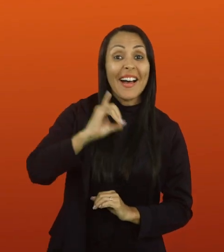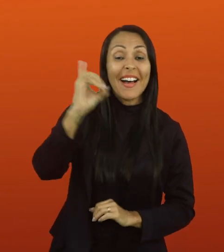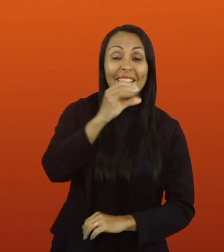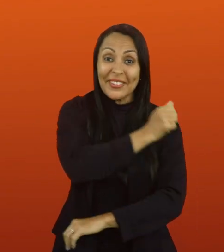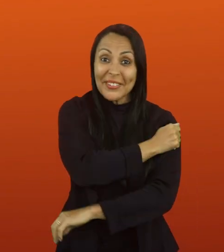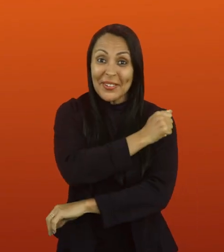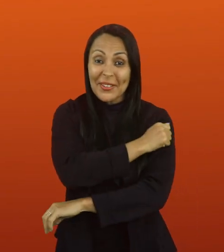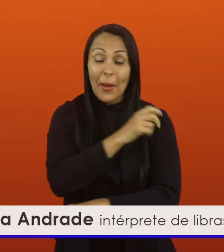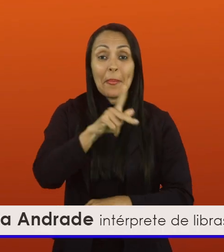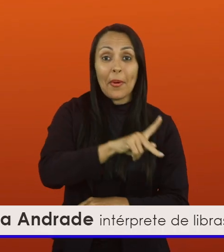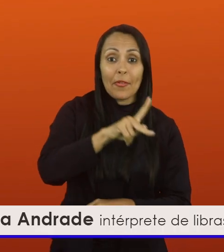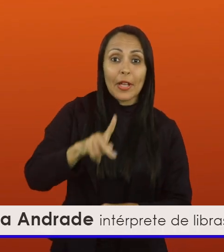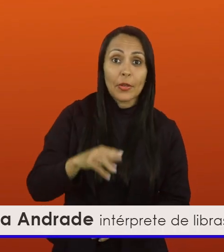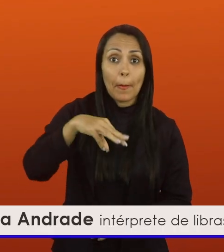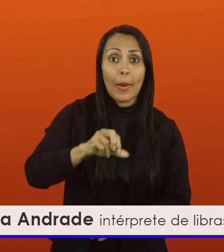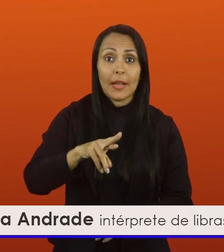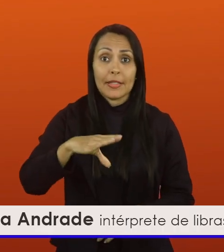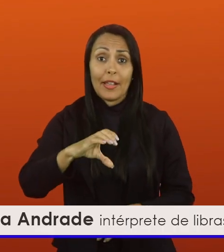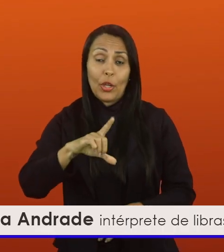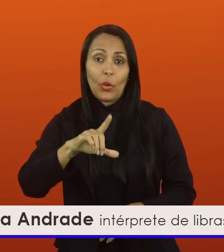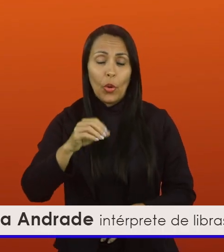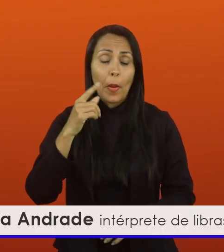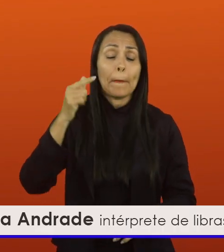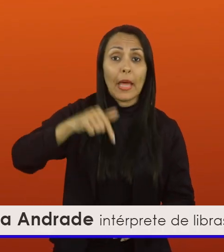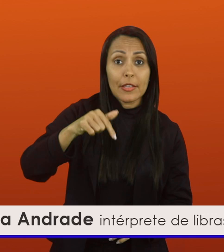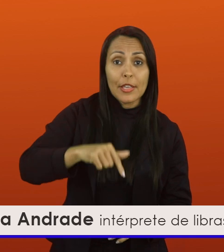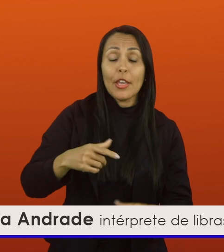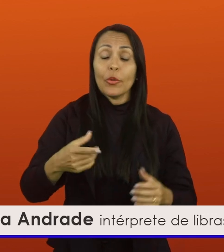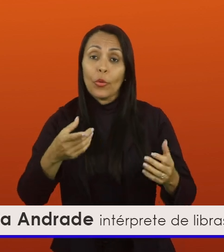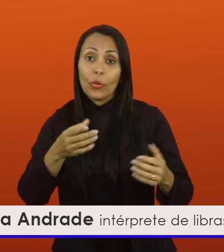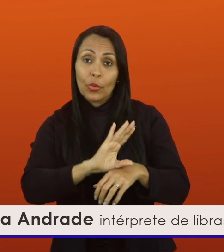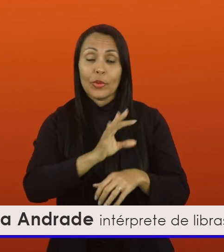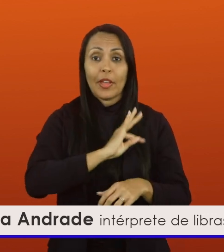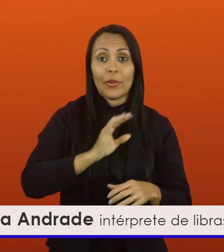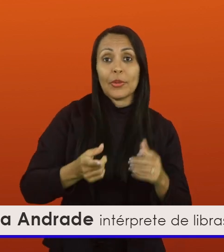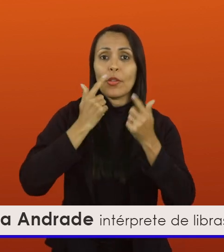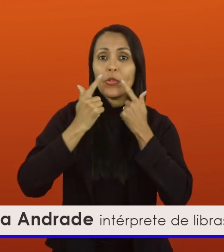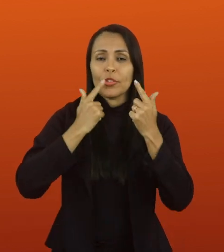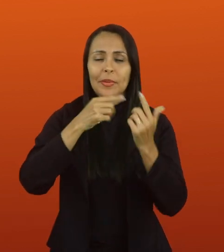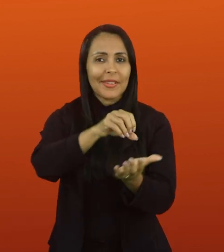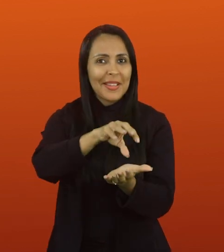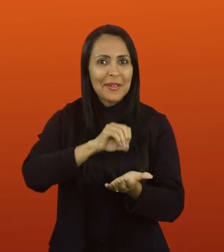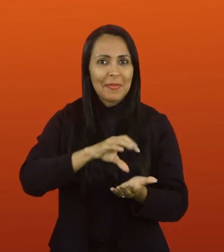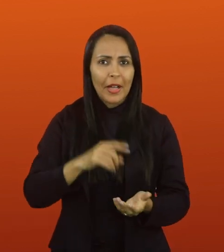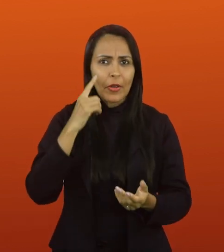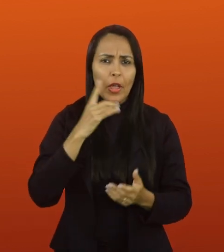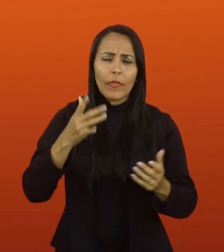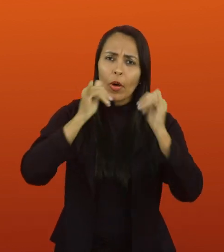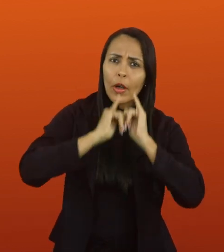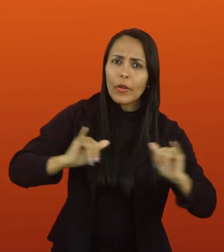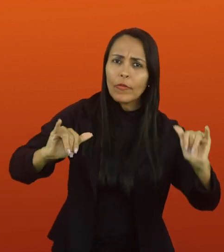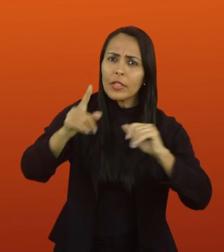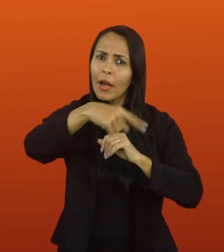Olá, estudante. Eu sou o professor Marcelo Pontes, professor do curso técnico de logística aqui da ETEPAC. E venho trazer